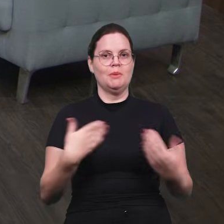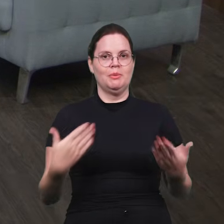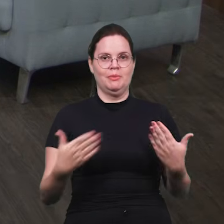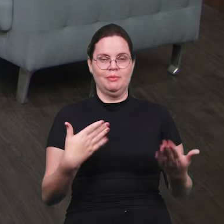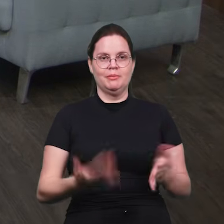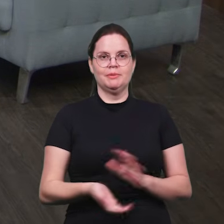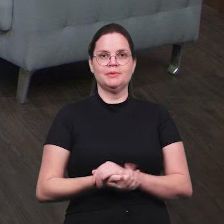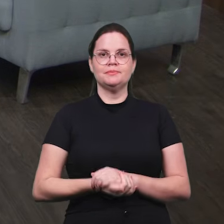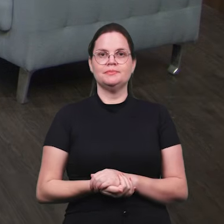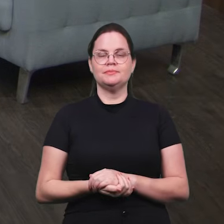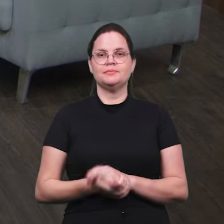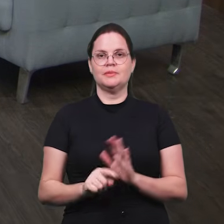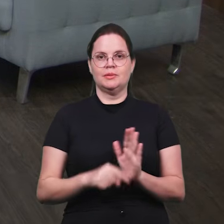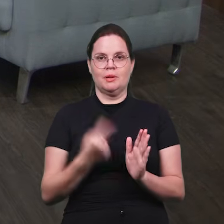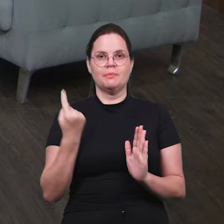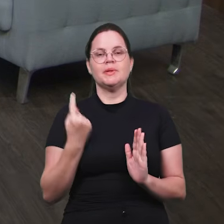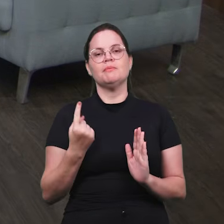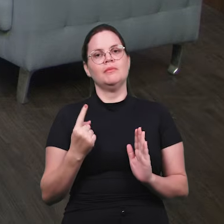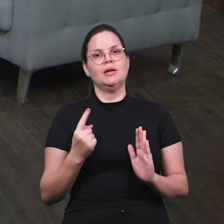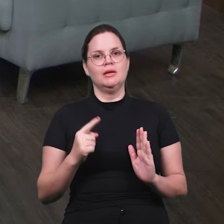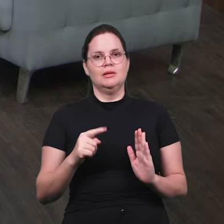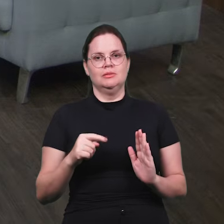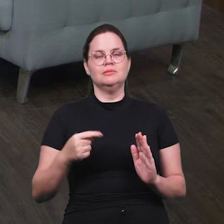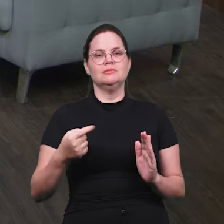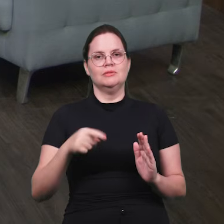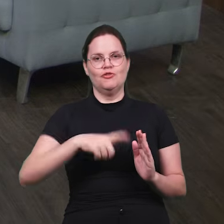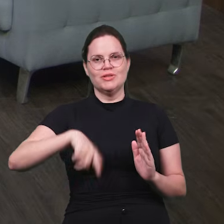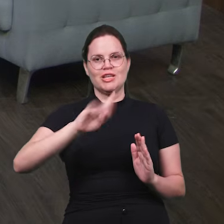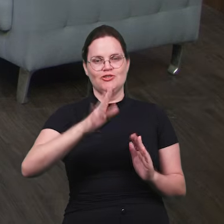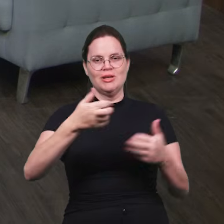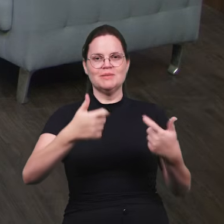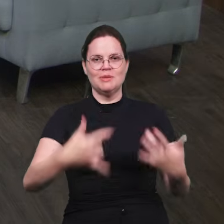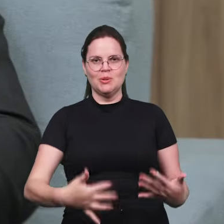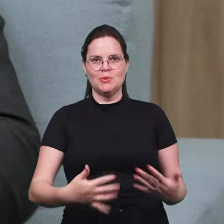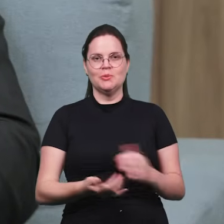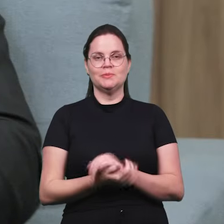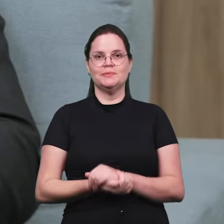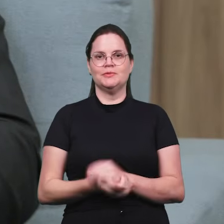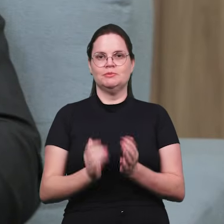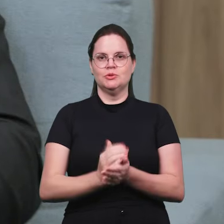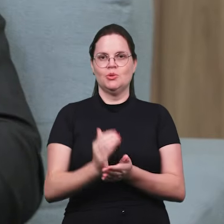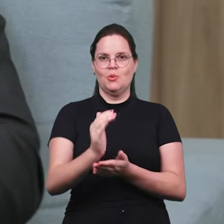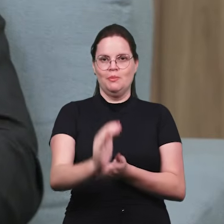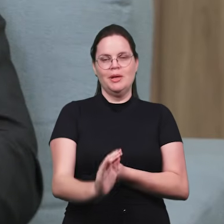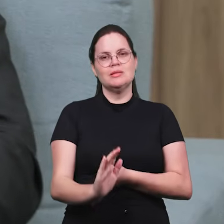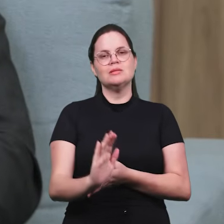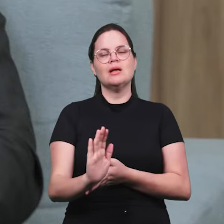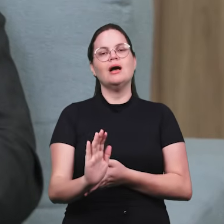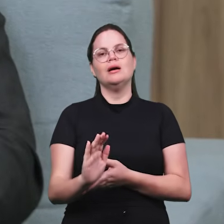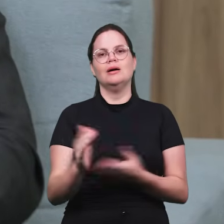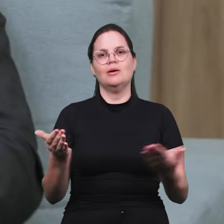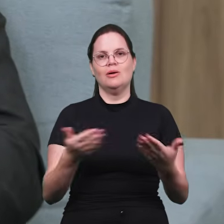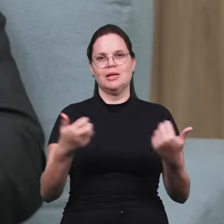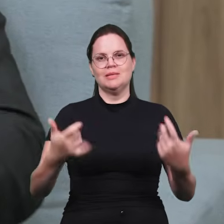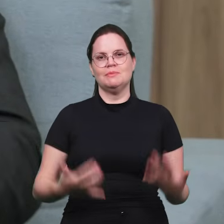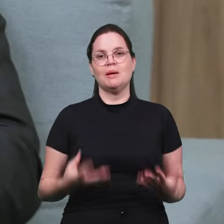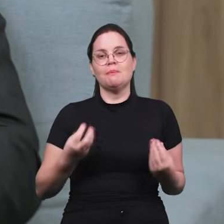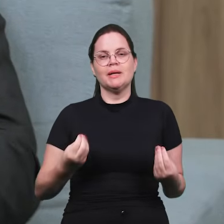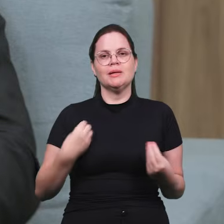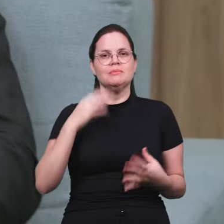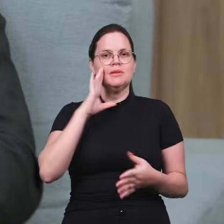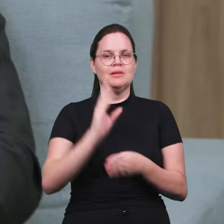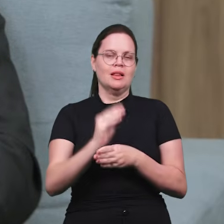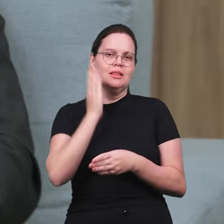aqui, nessa primeira fala de cada um de vocês aqui, a gente já abre aqui o leque para a gente poder entender mais um